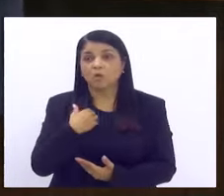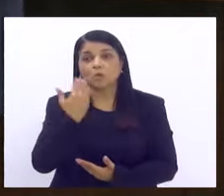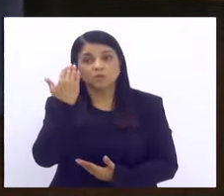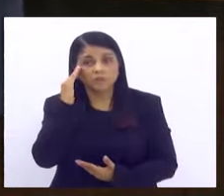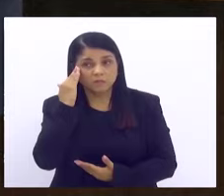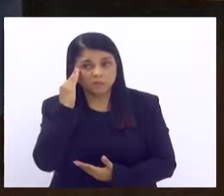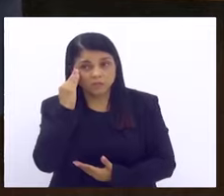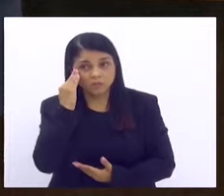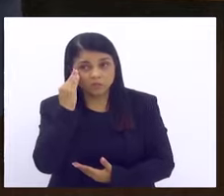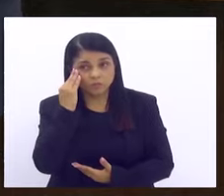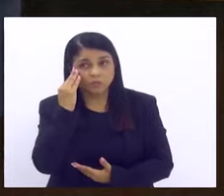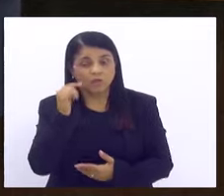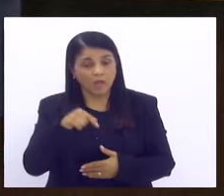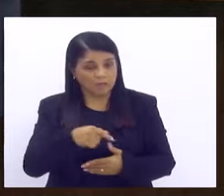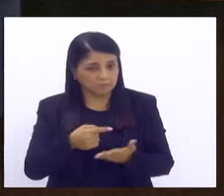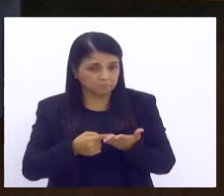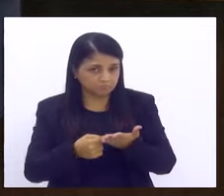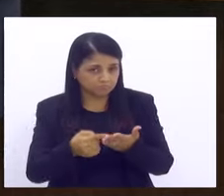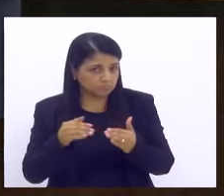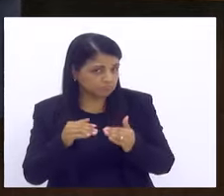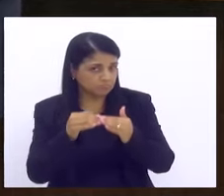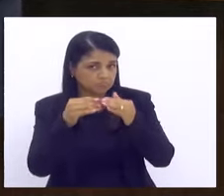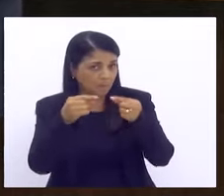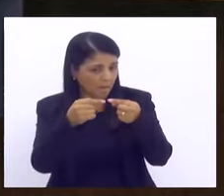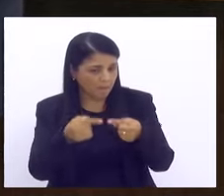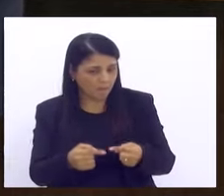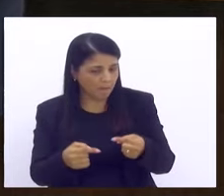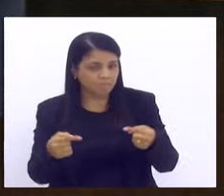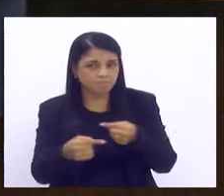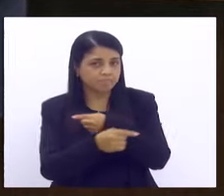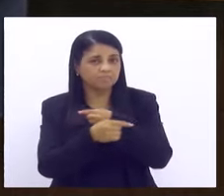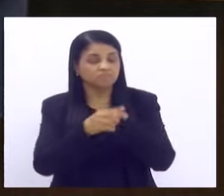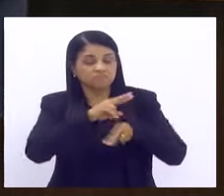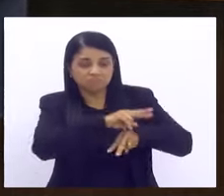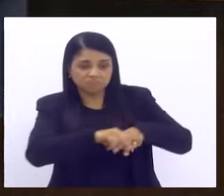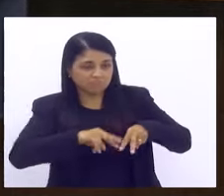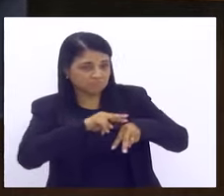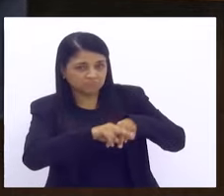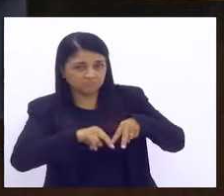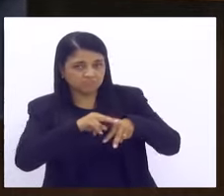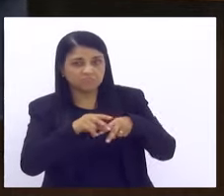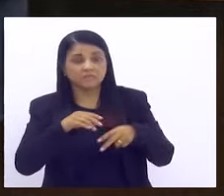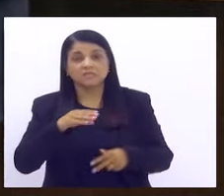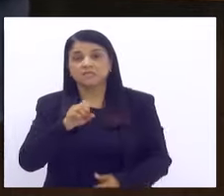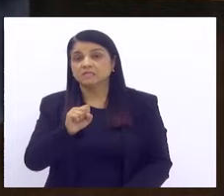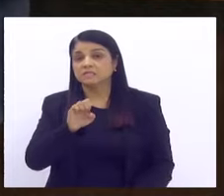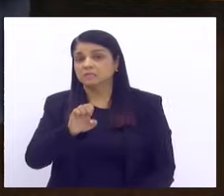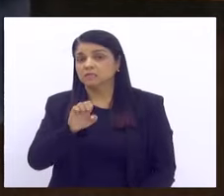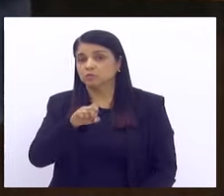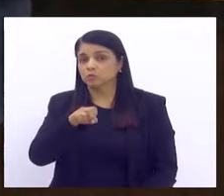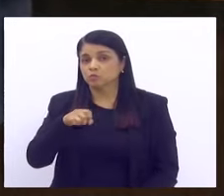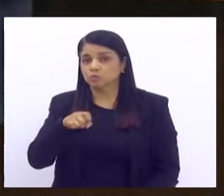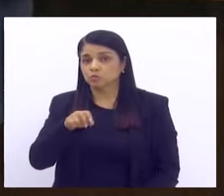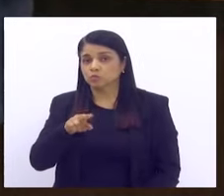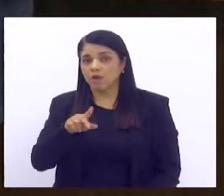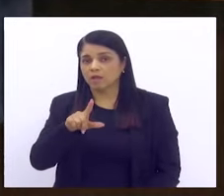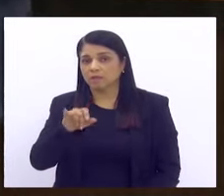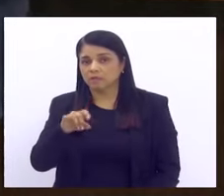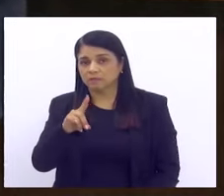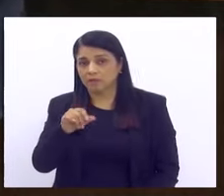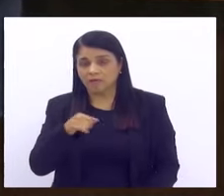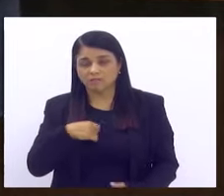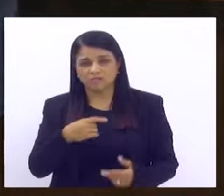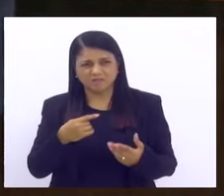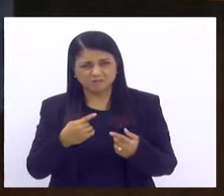na casa a gente não tem acordo com o debate da identidade de gênero e sexualidade, por exemplo. Mas nós não temos acordo com o debate